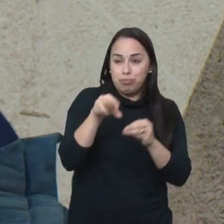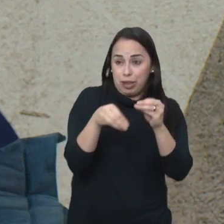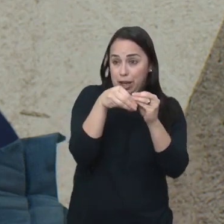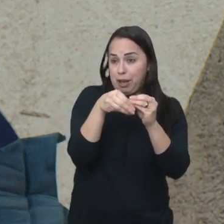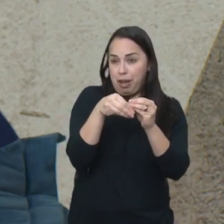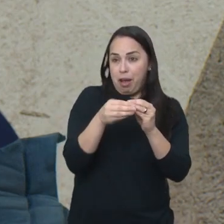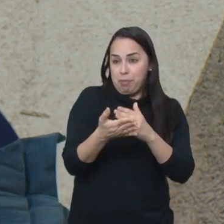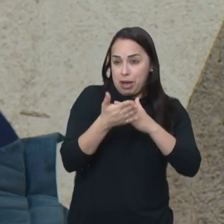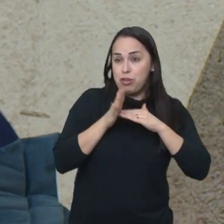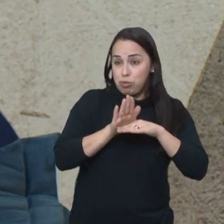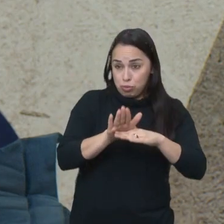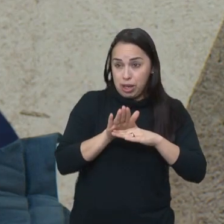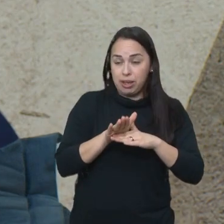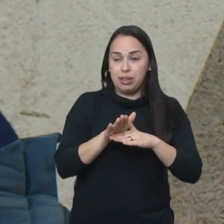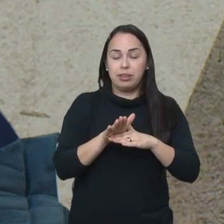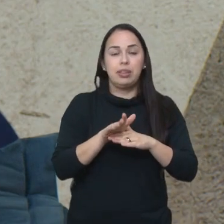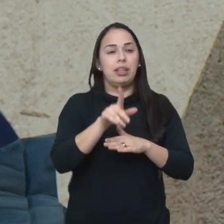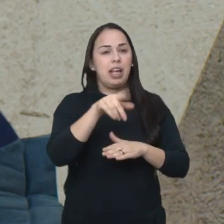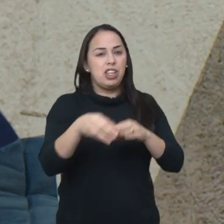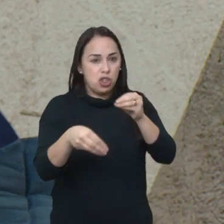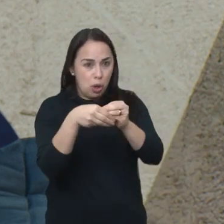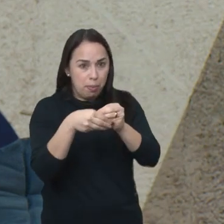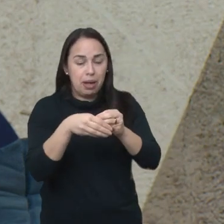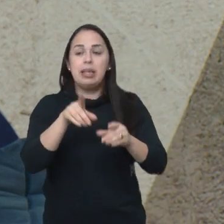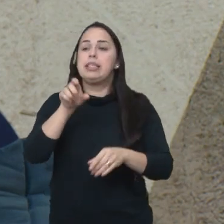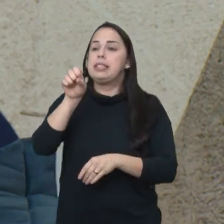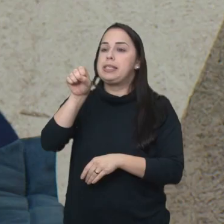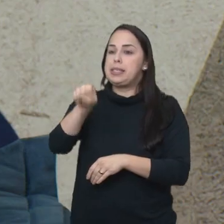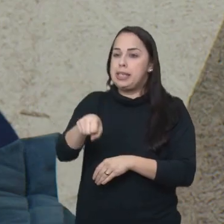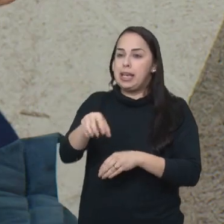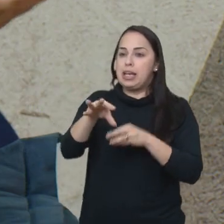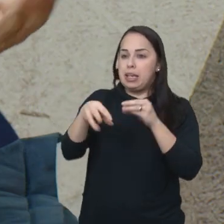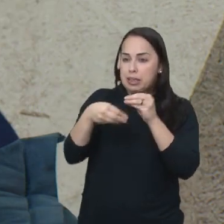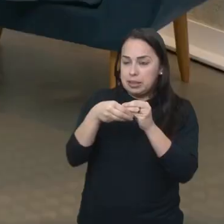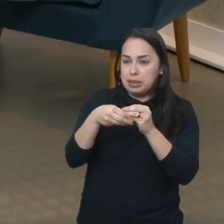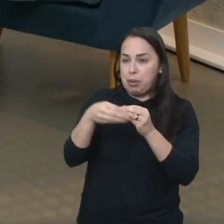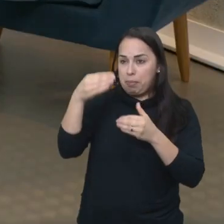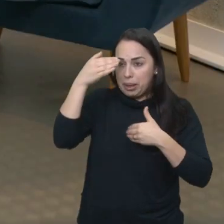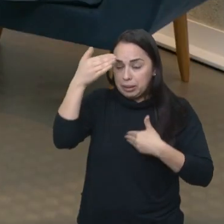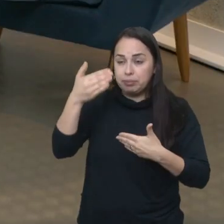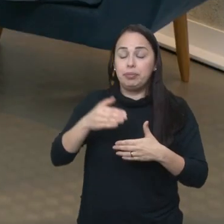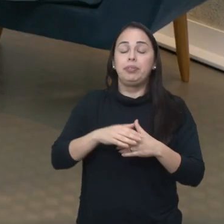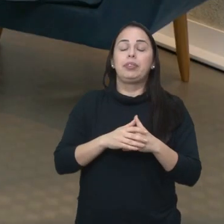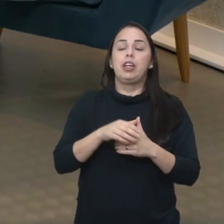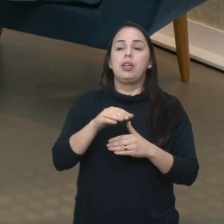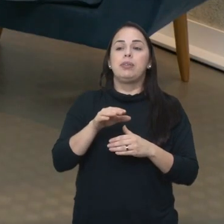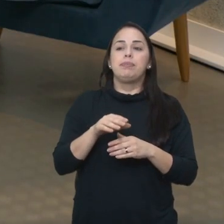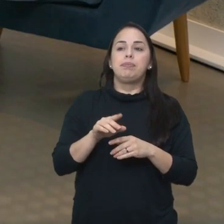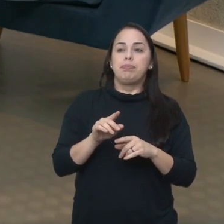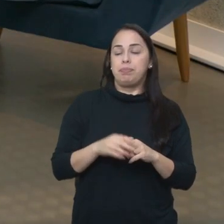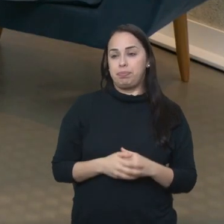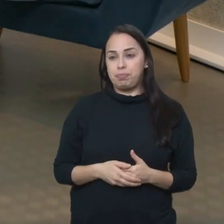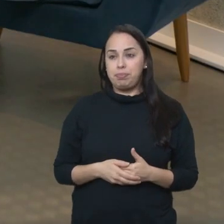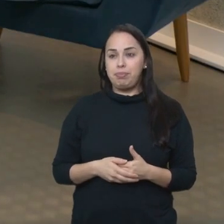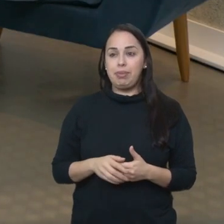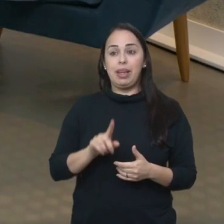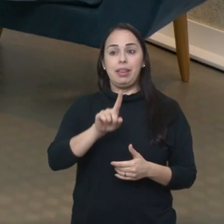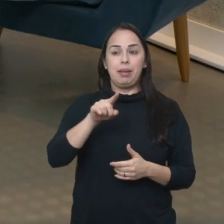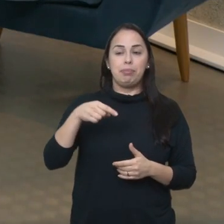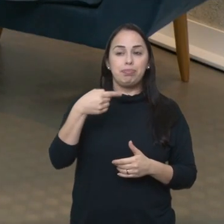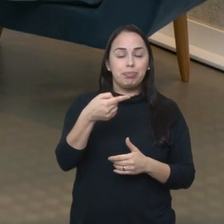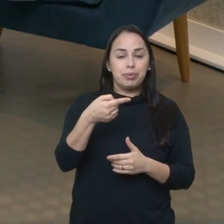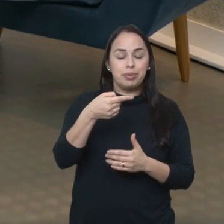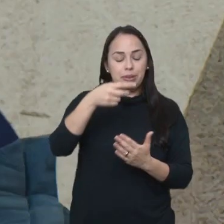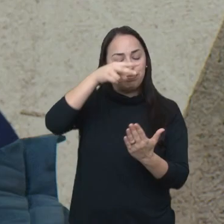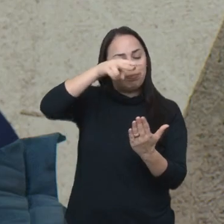pode complementar o trabalho um do outro, né? Soma, né? A construção é mais rica, é isso mesmo. Obrigada, Adriana. Soma. E aí